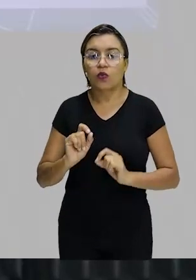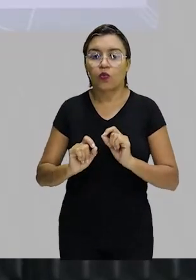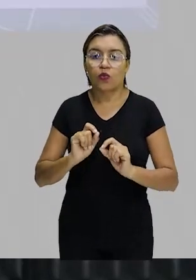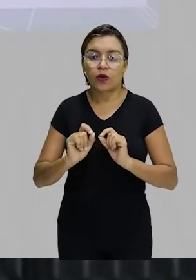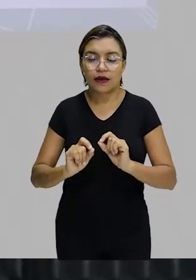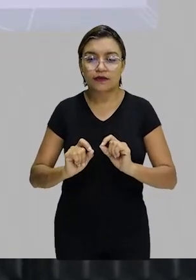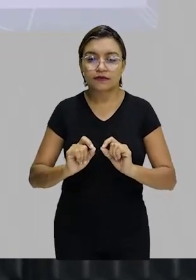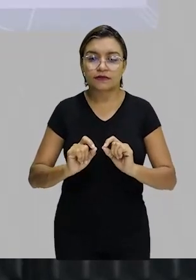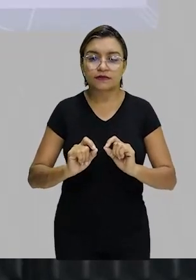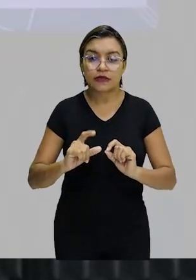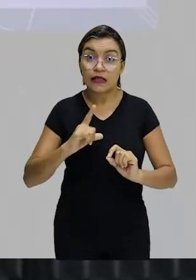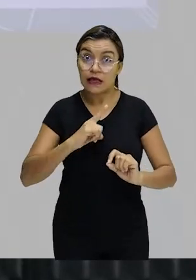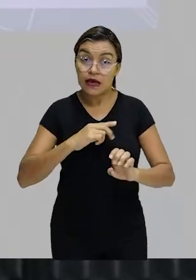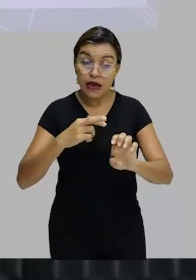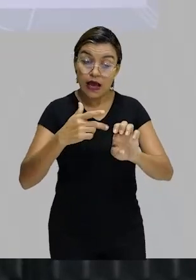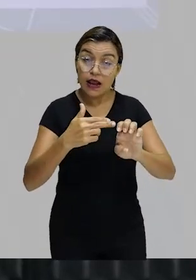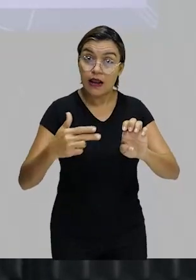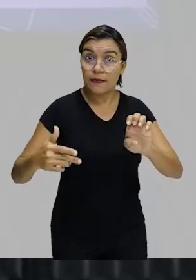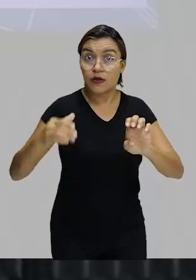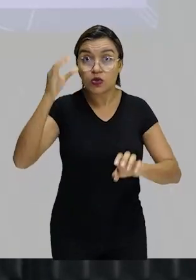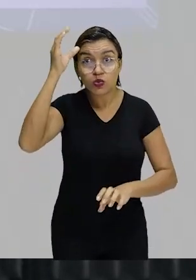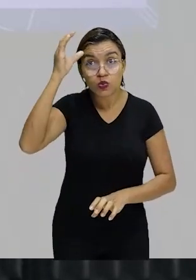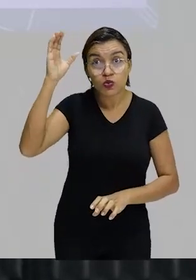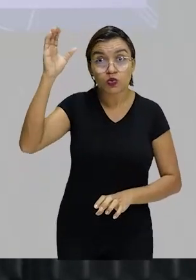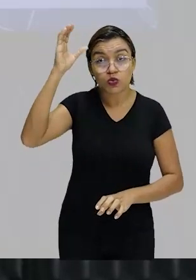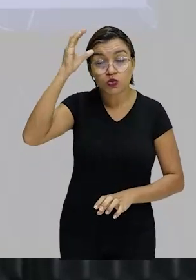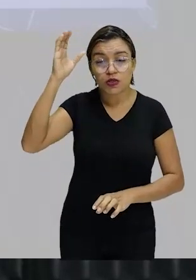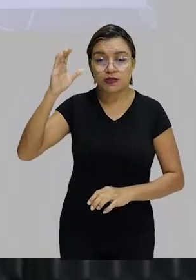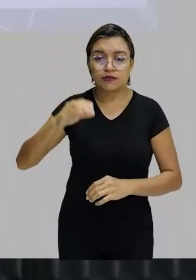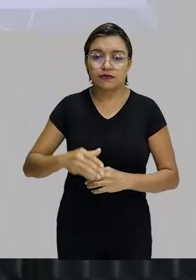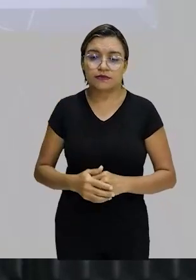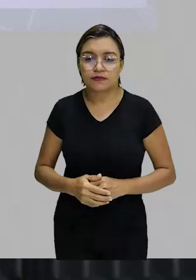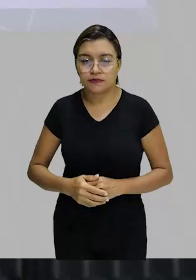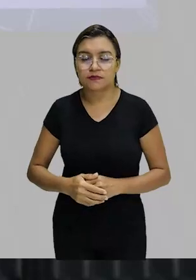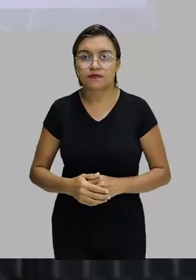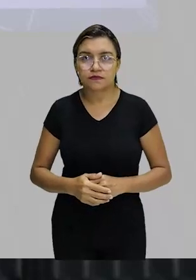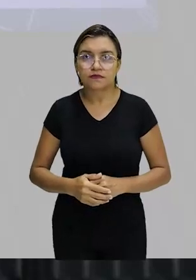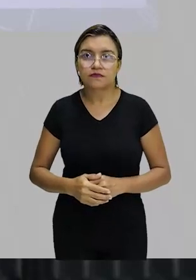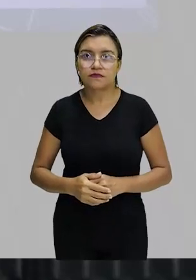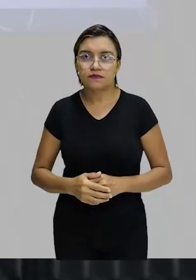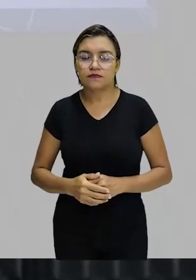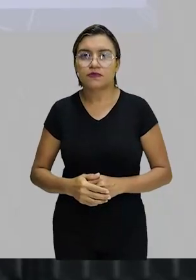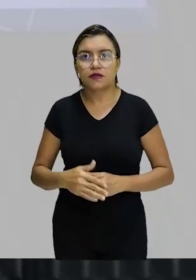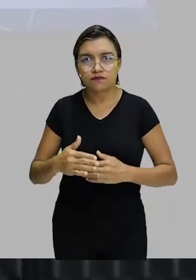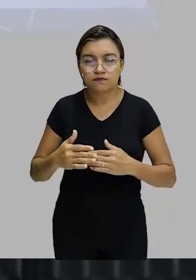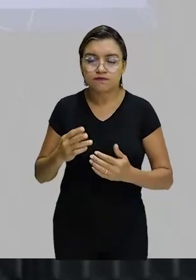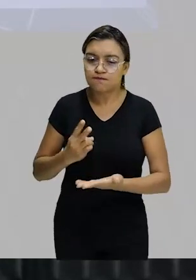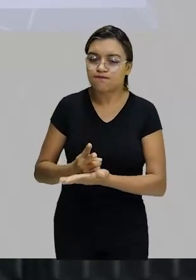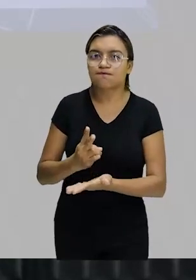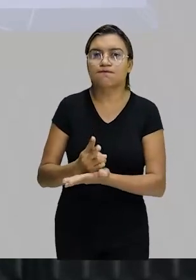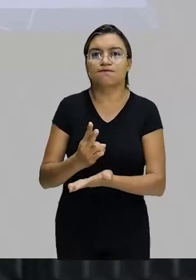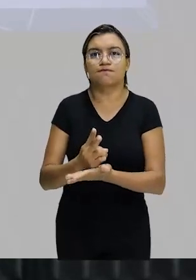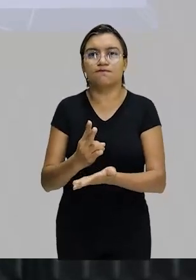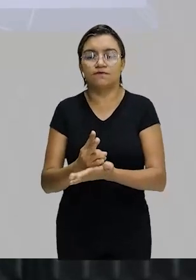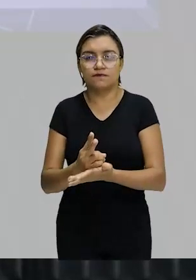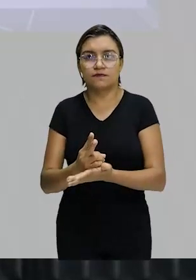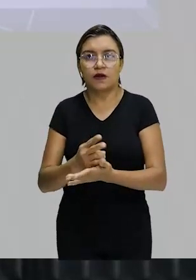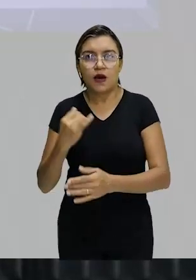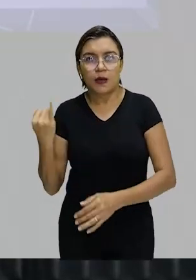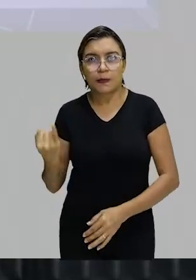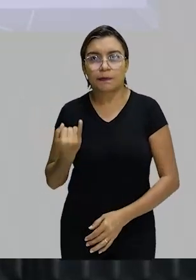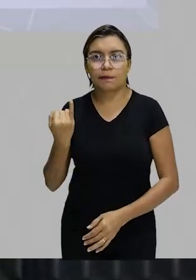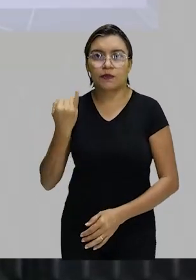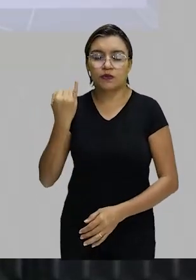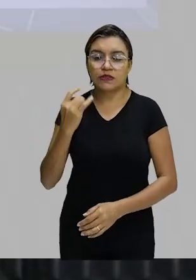pelos elementos culturais that prevail, quer dizer, que se permanecem, que prevalecem quando